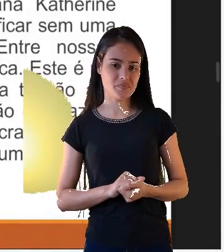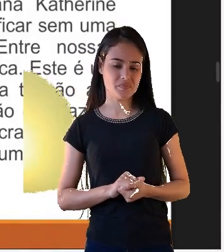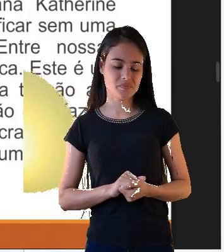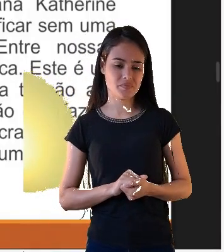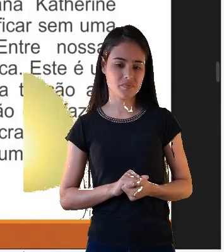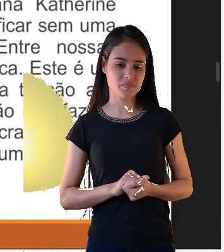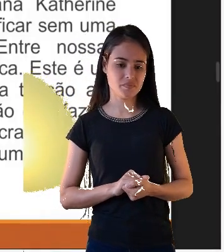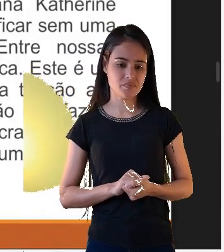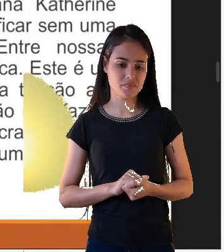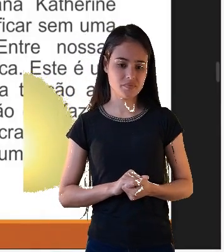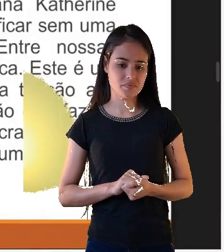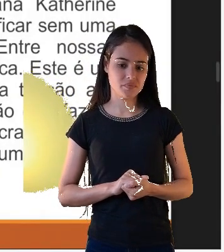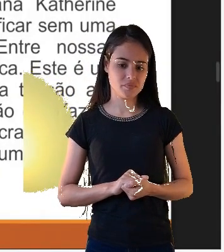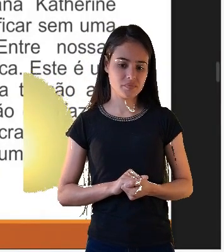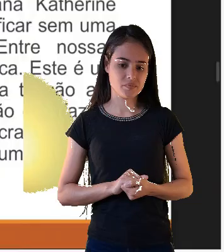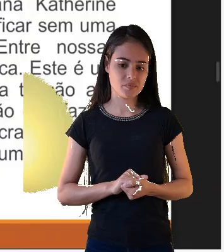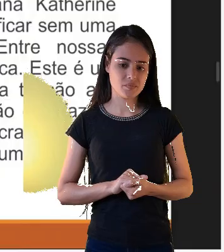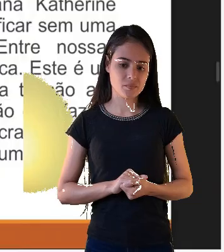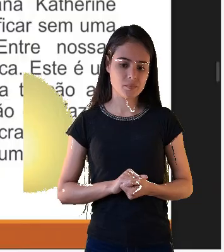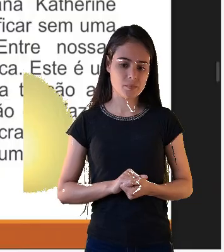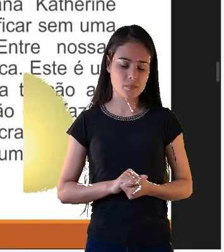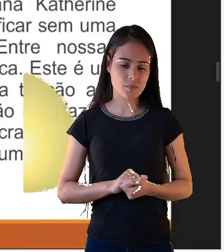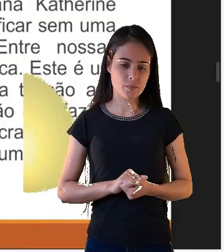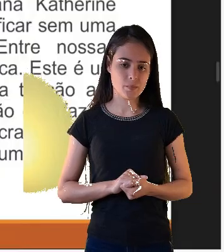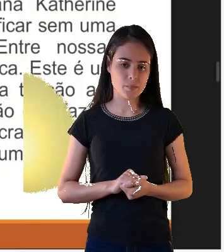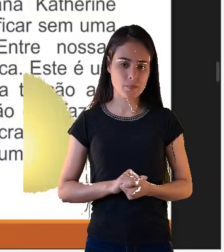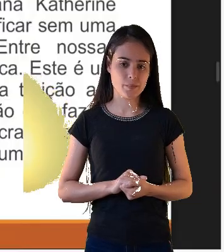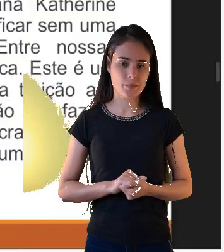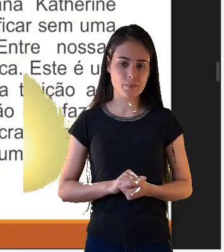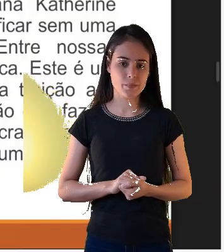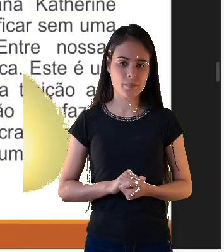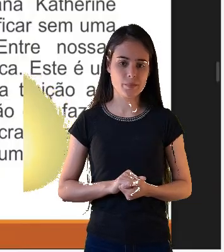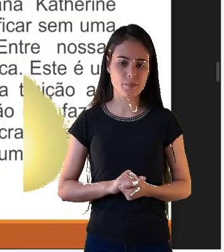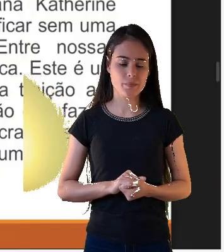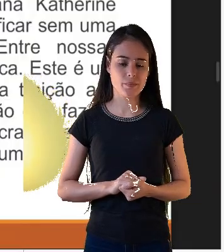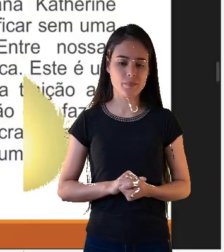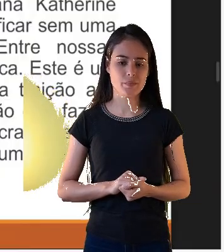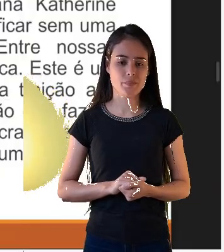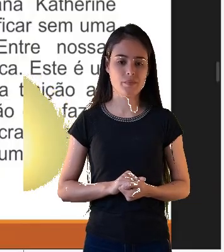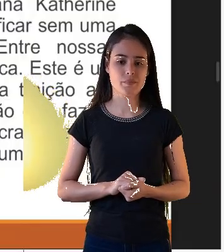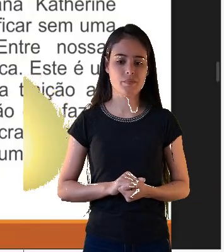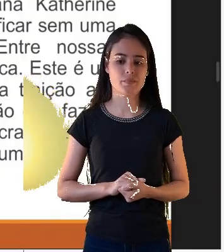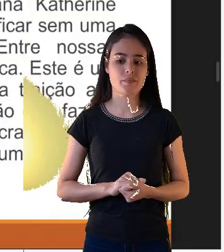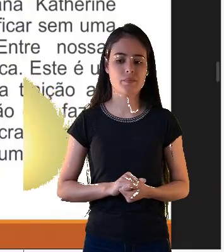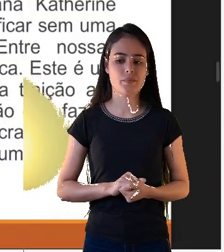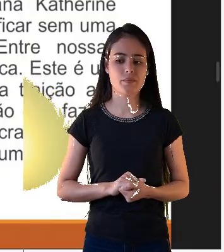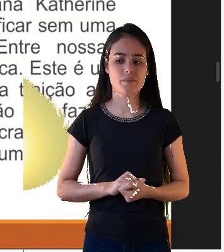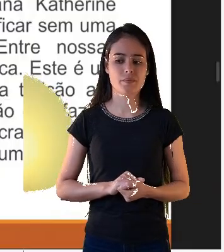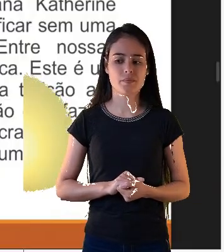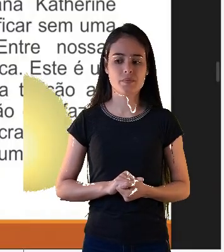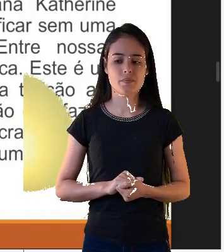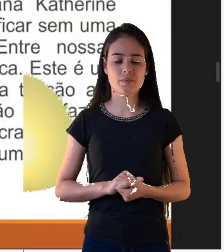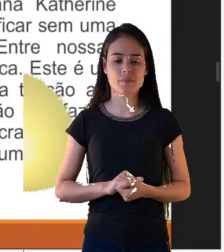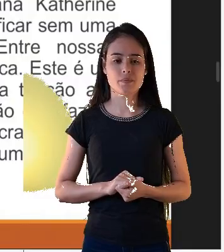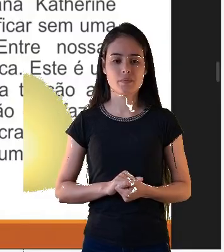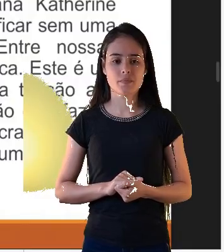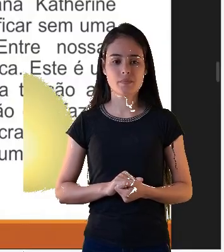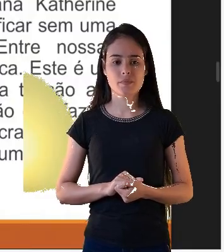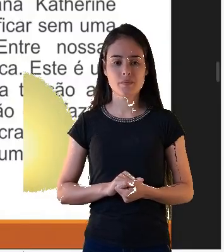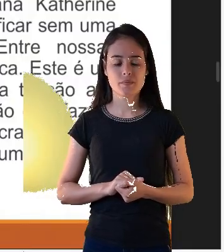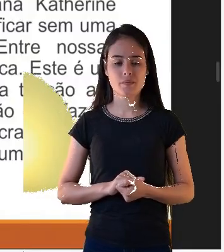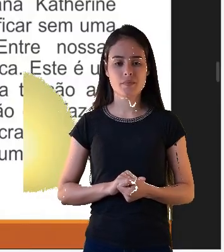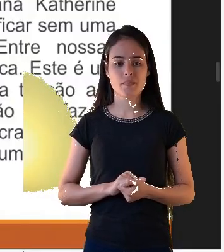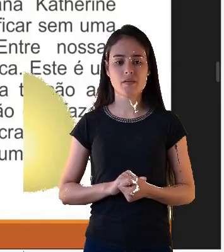artista estrangeira, né? E de muita importância, né? Se não fosse isso, com